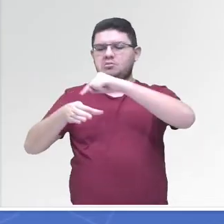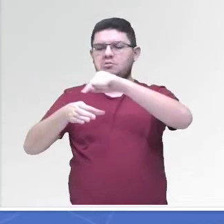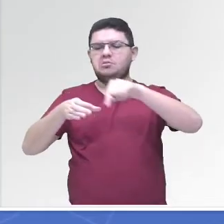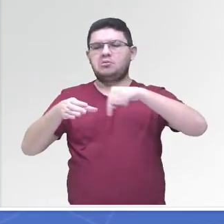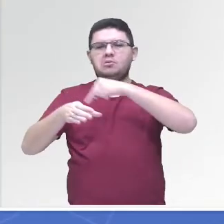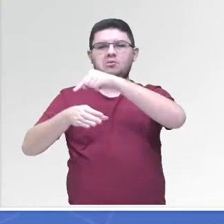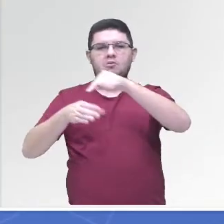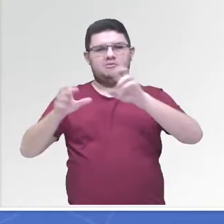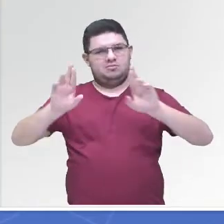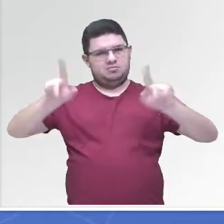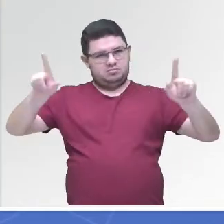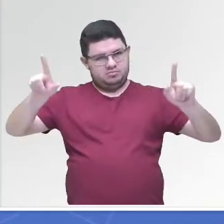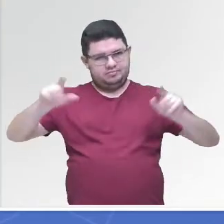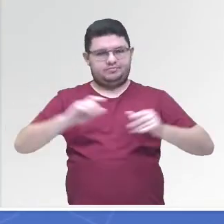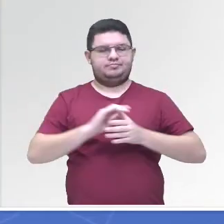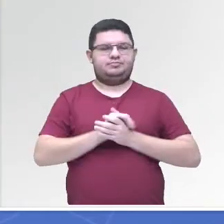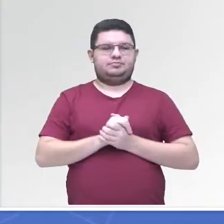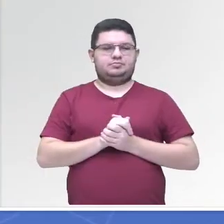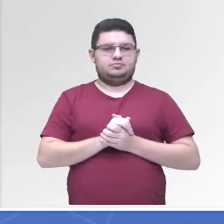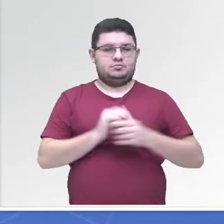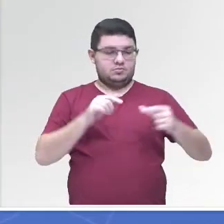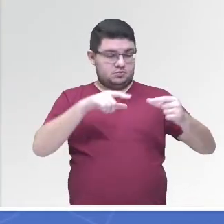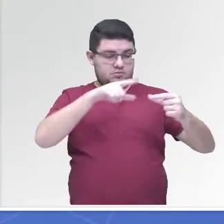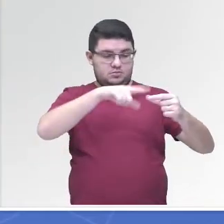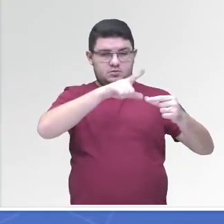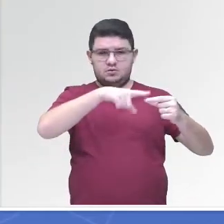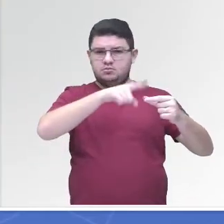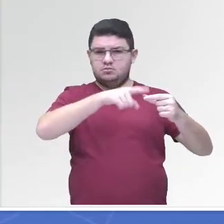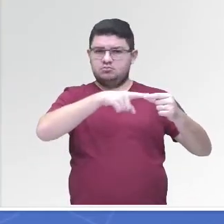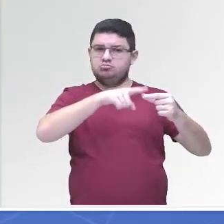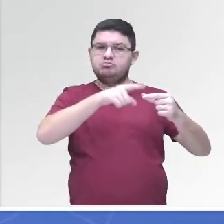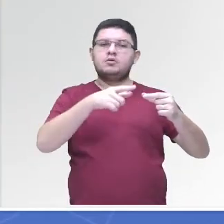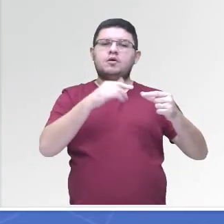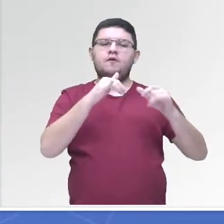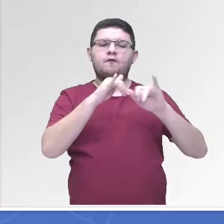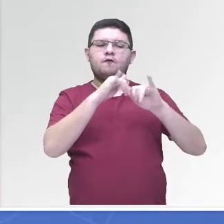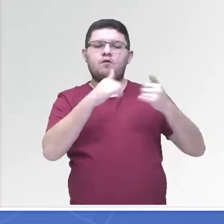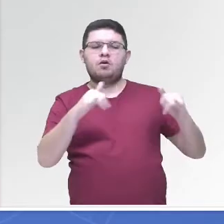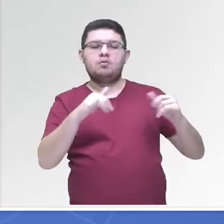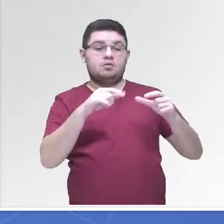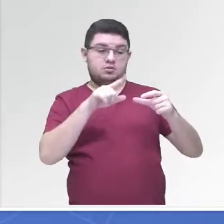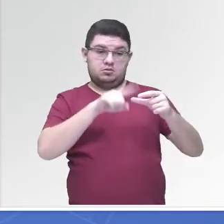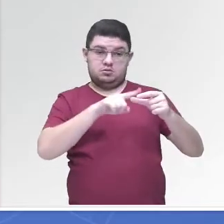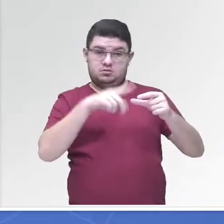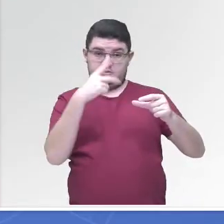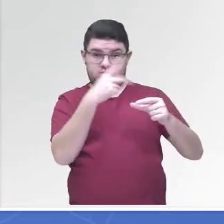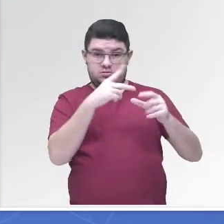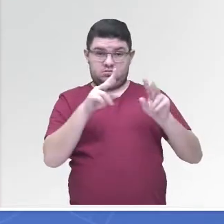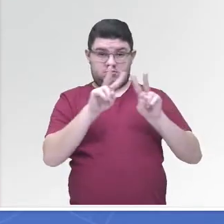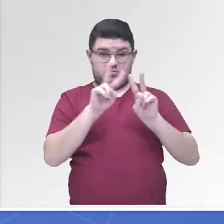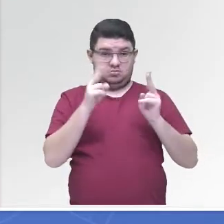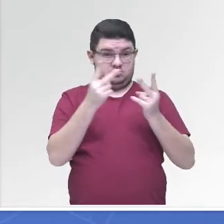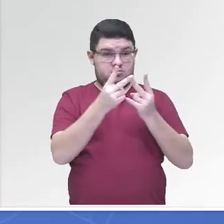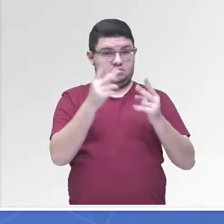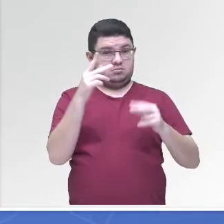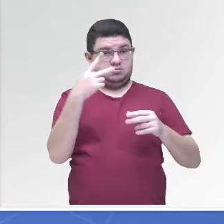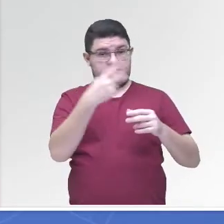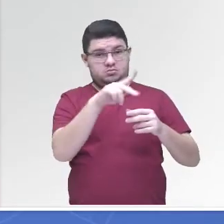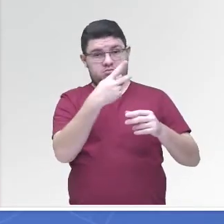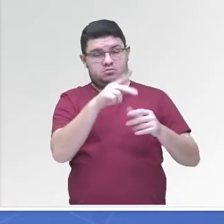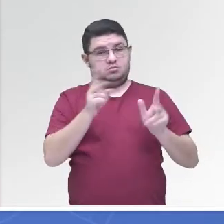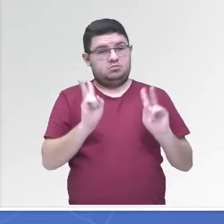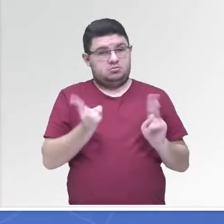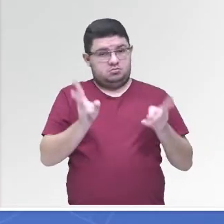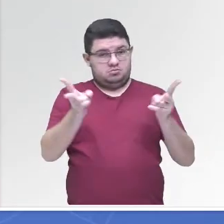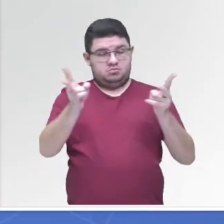ele tem o próprio volume, ele tem a própria forma e ele ocupa o volume, né, da sua forma ali em